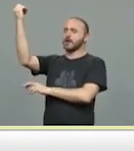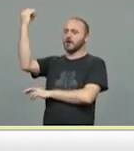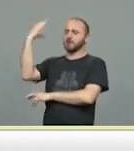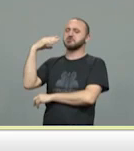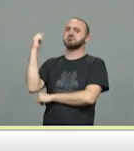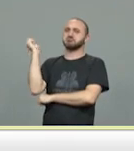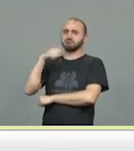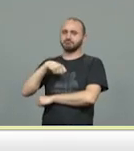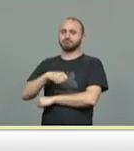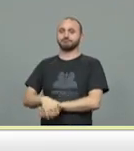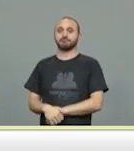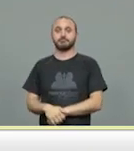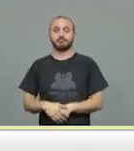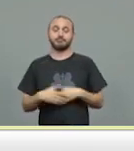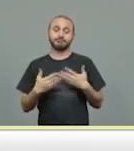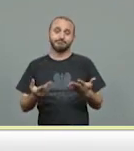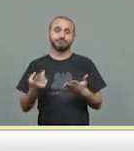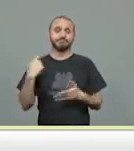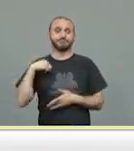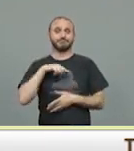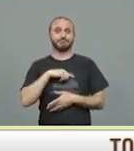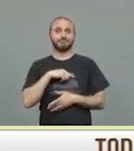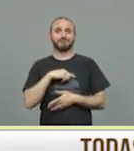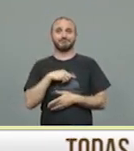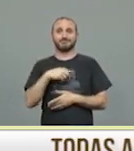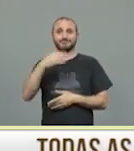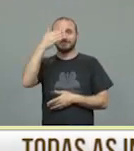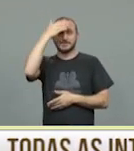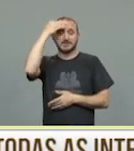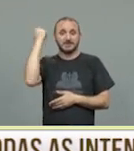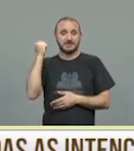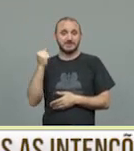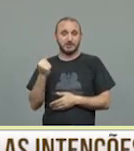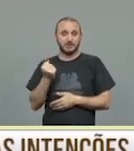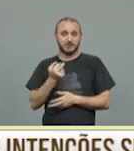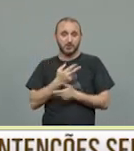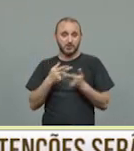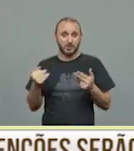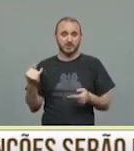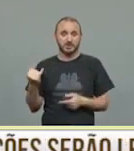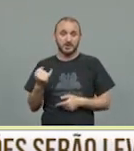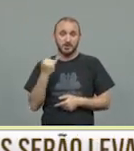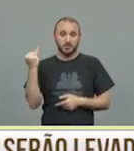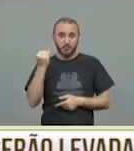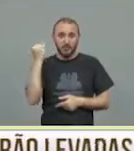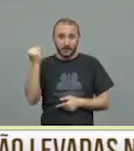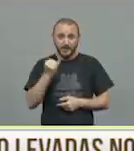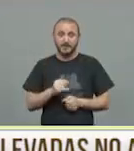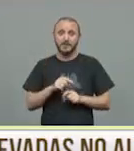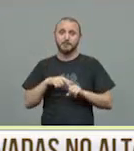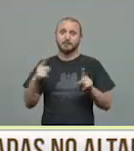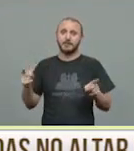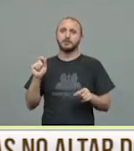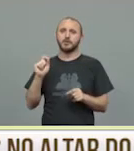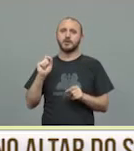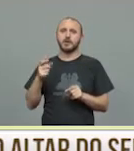Claro, não deixei por último, por ser menos importante, mas é nessa linha